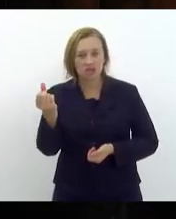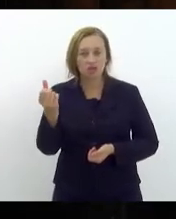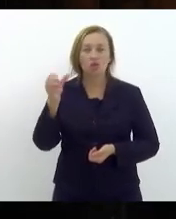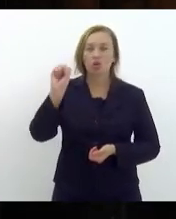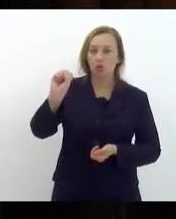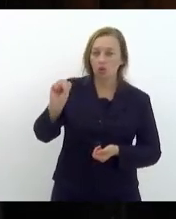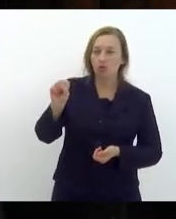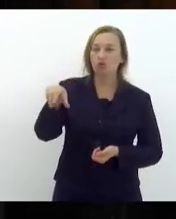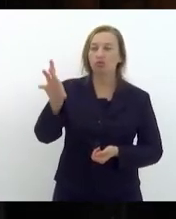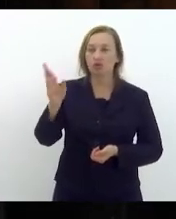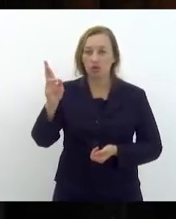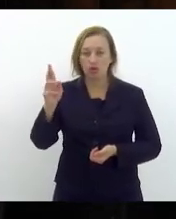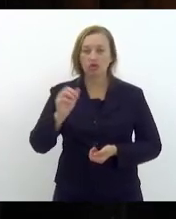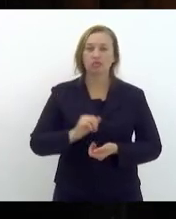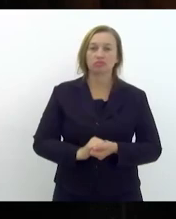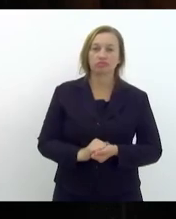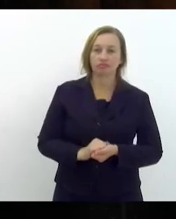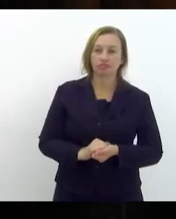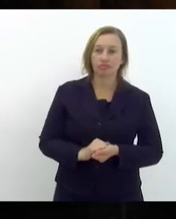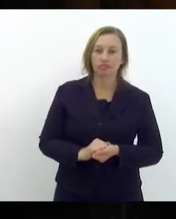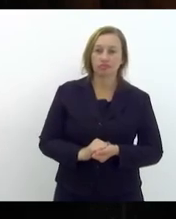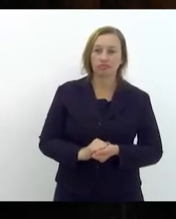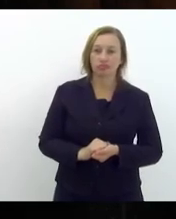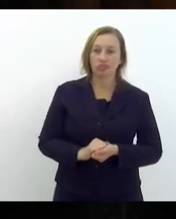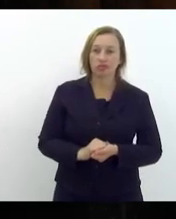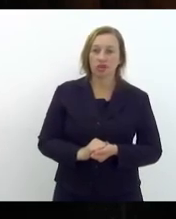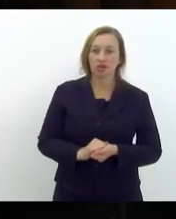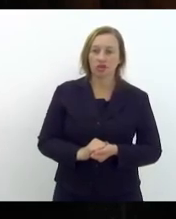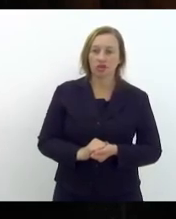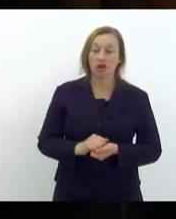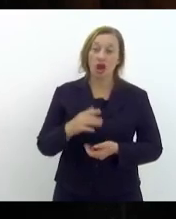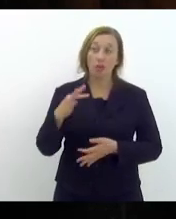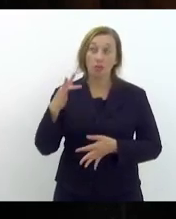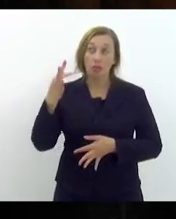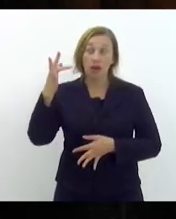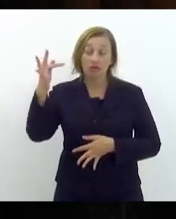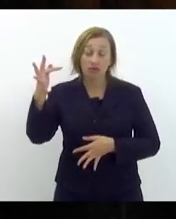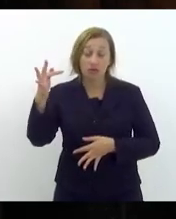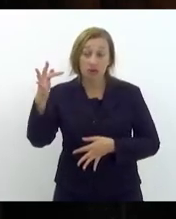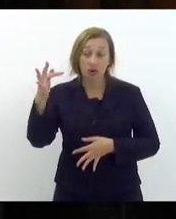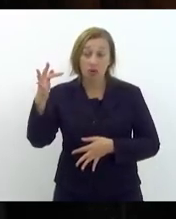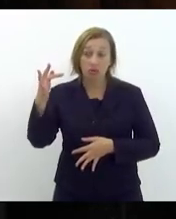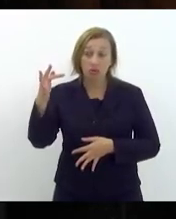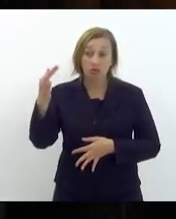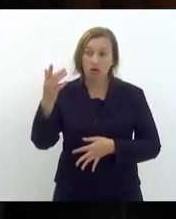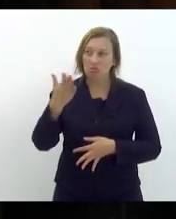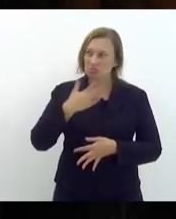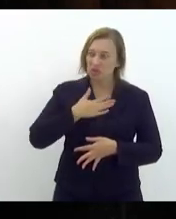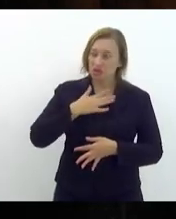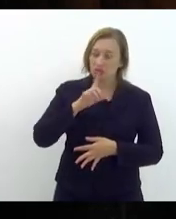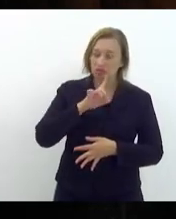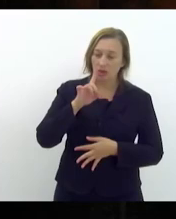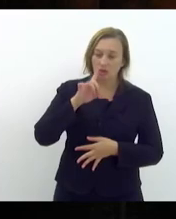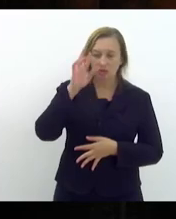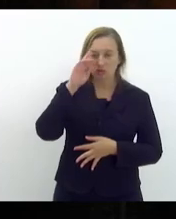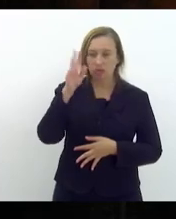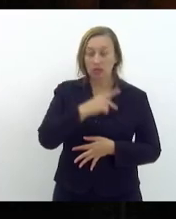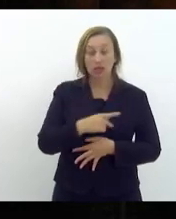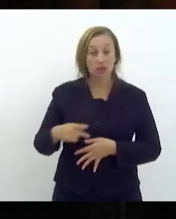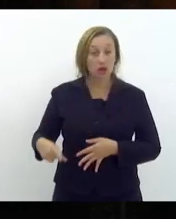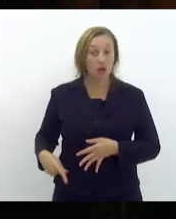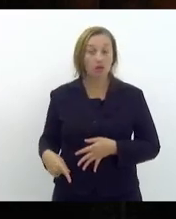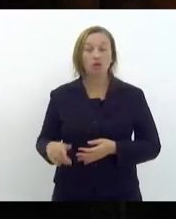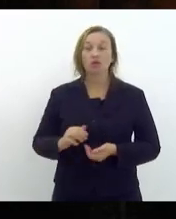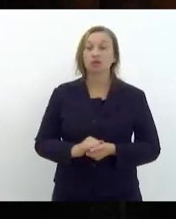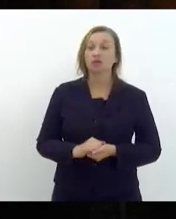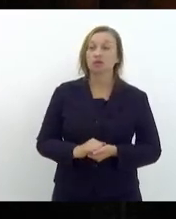oito bilhões e as projeções previsões não são minhas presidentes as